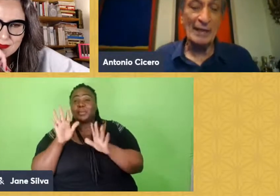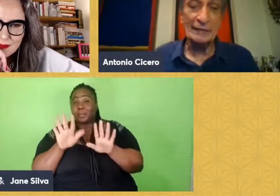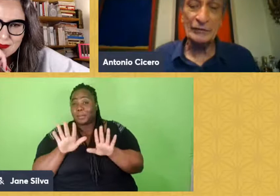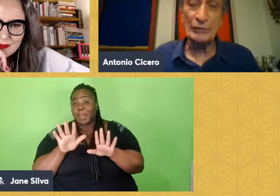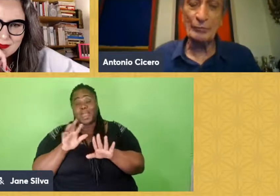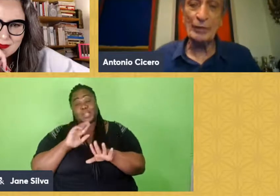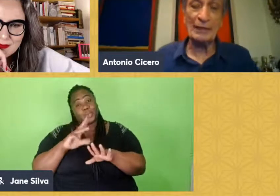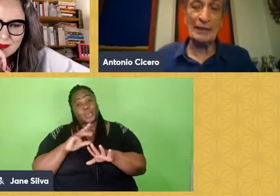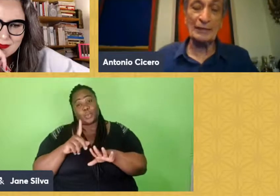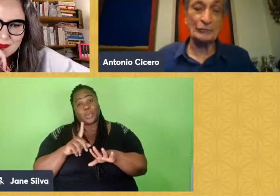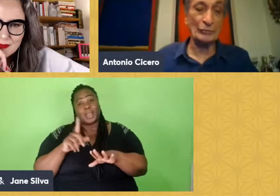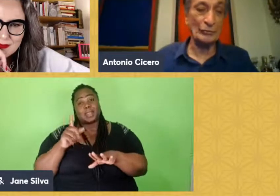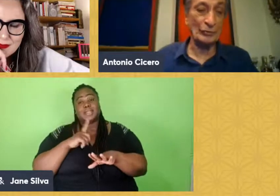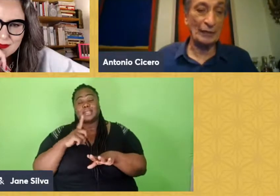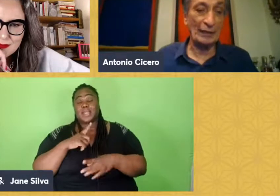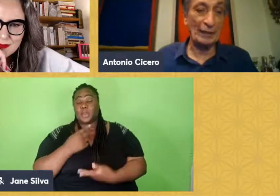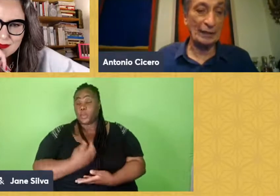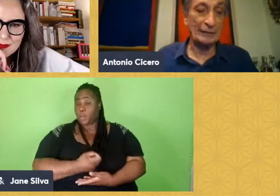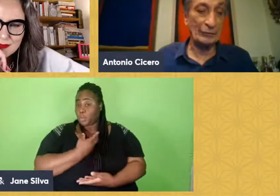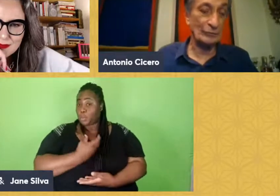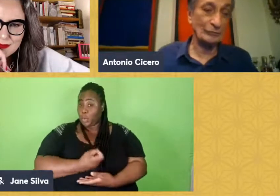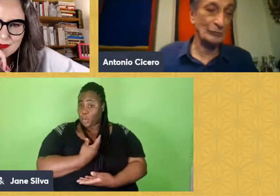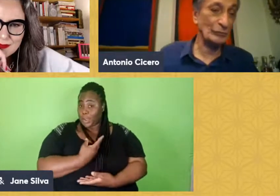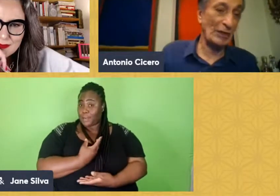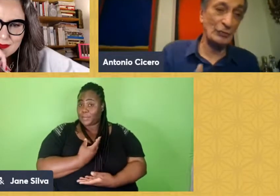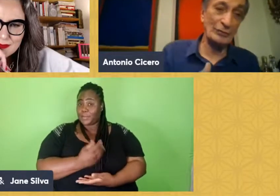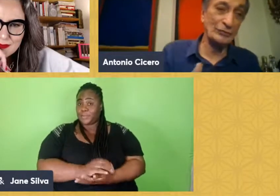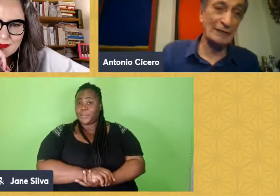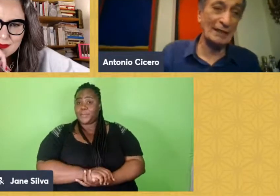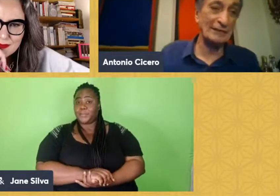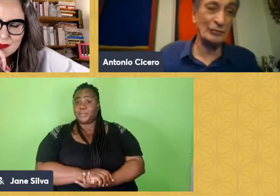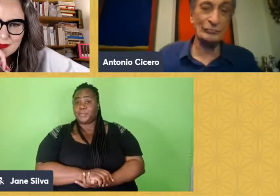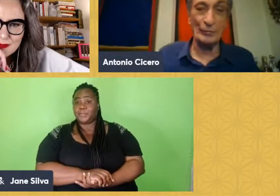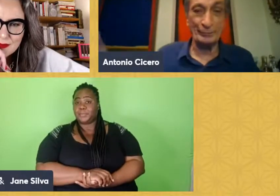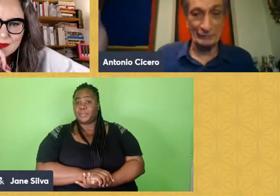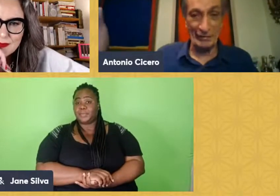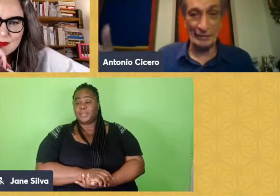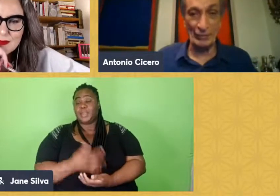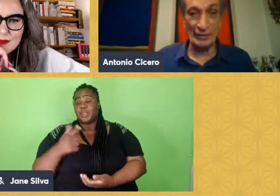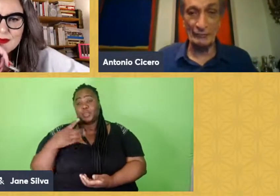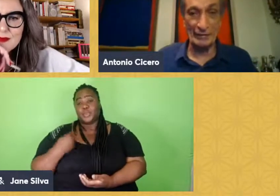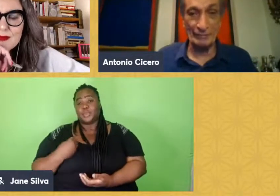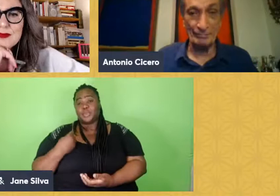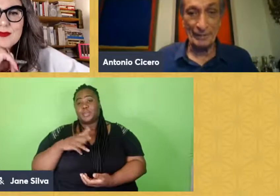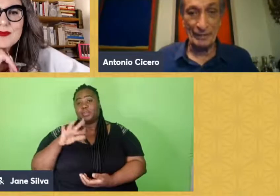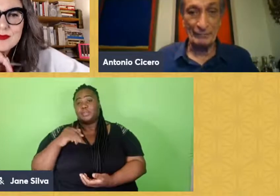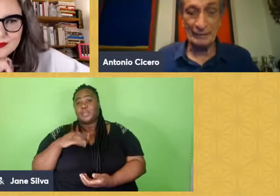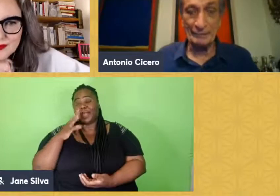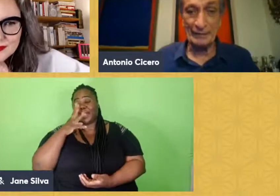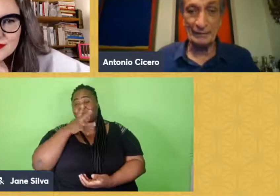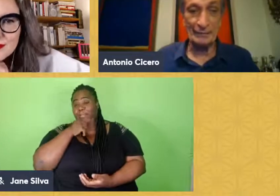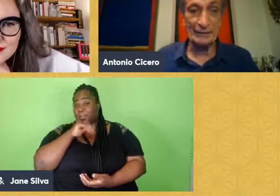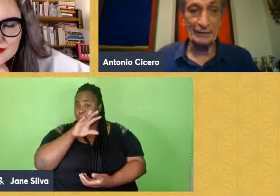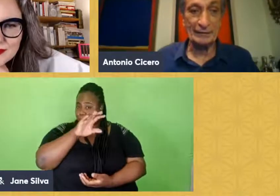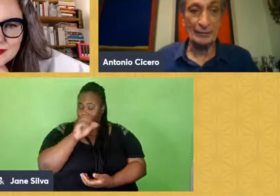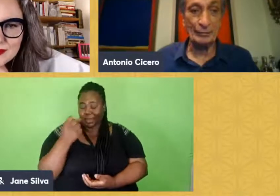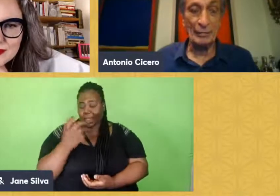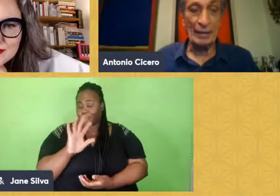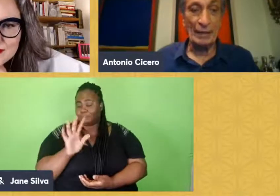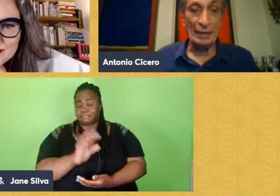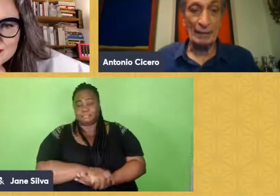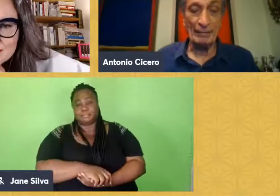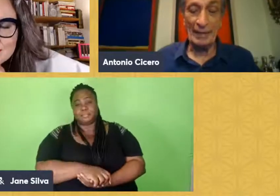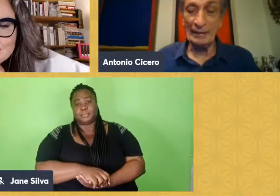é. Existe um poema, aliás, que eu não está aqui, eu não vou, porque vai demorar, vai perder